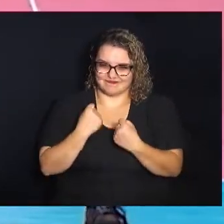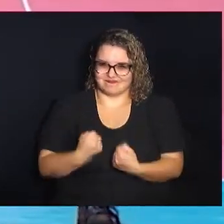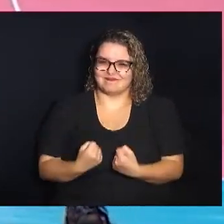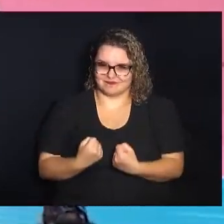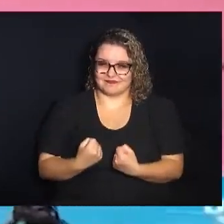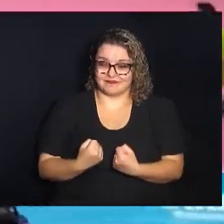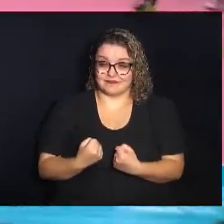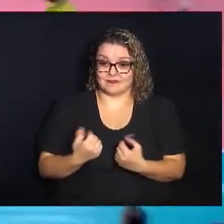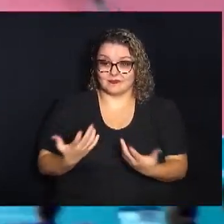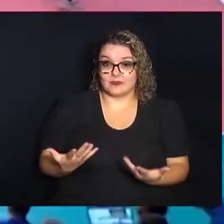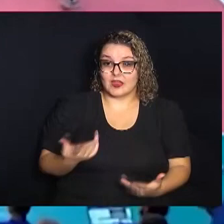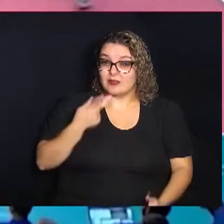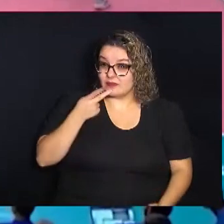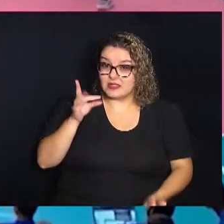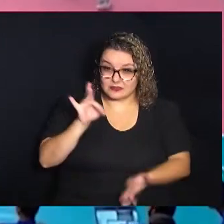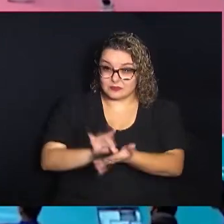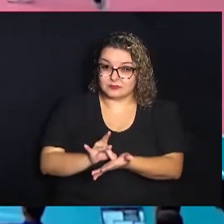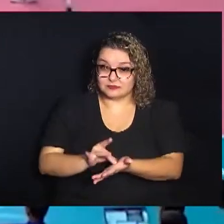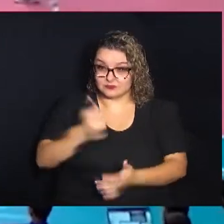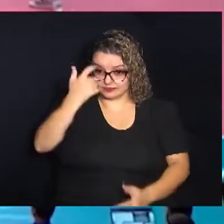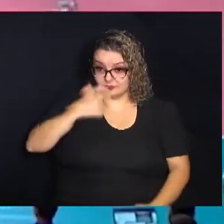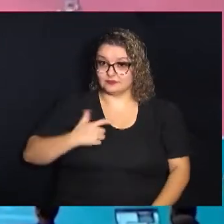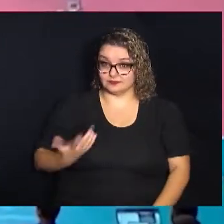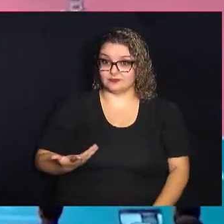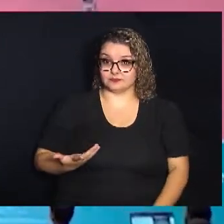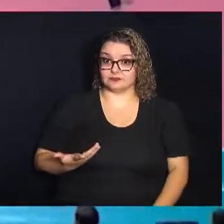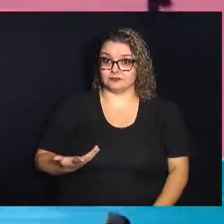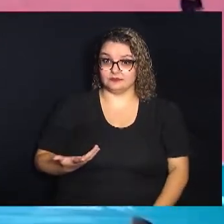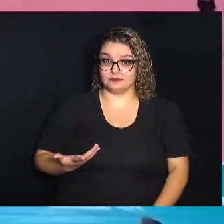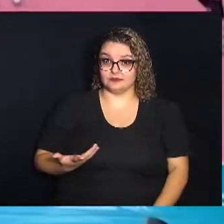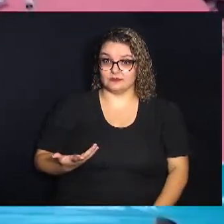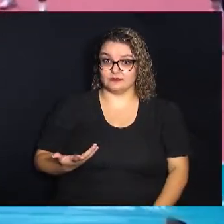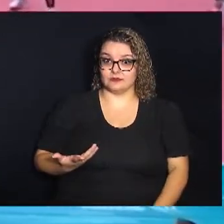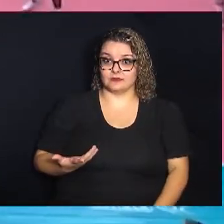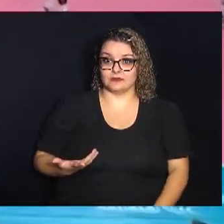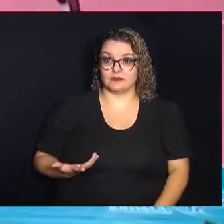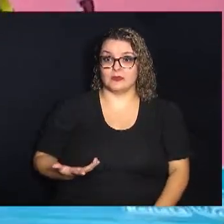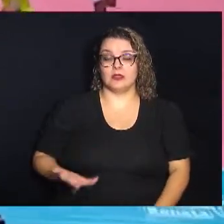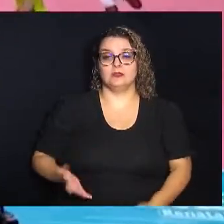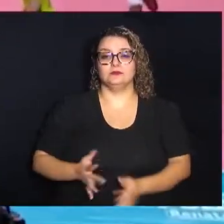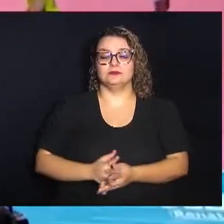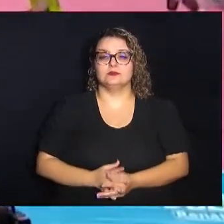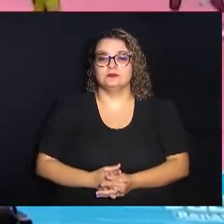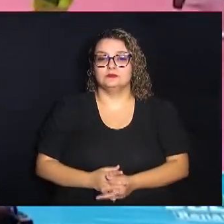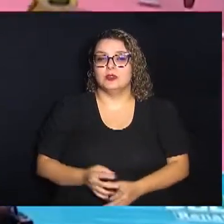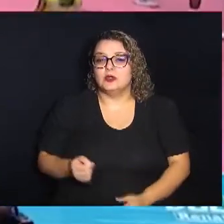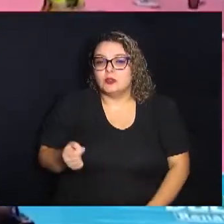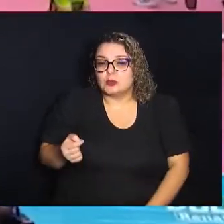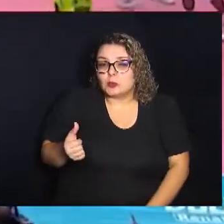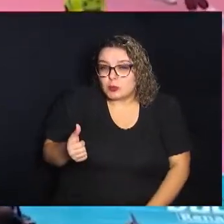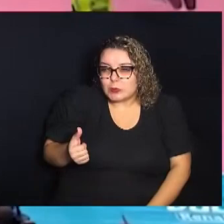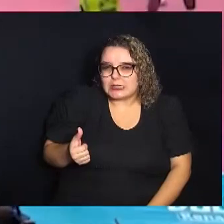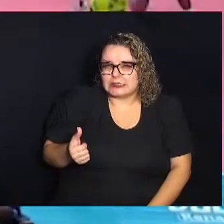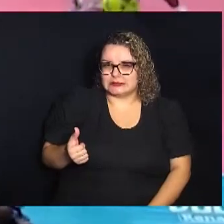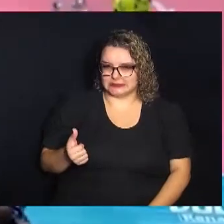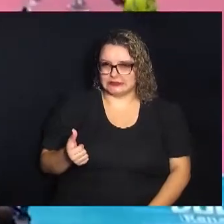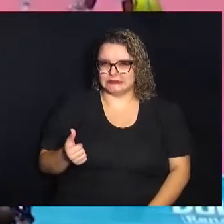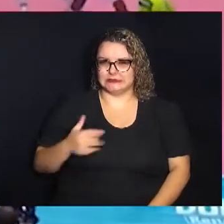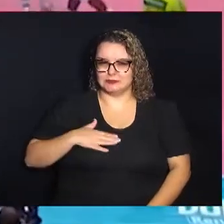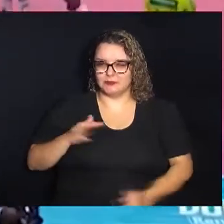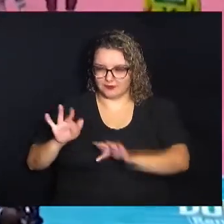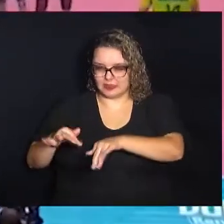tu vou ser sincero, eu sou um cara já mais experimentado, já estou quase no final da minha